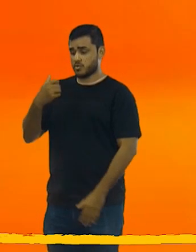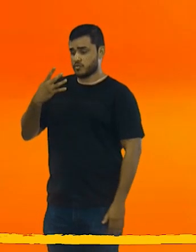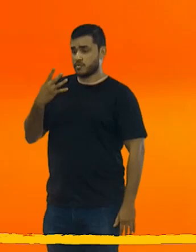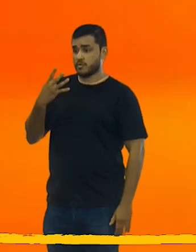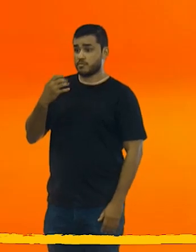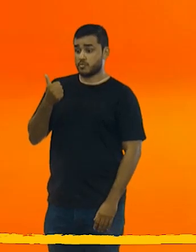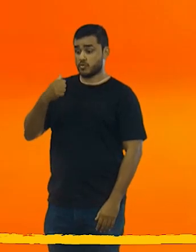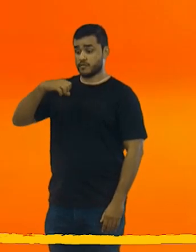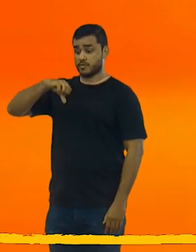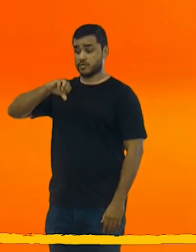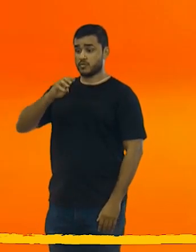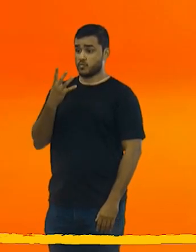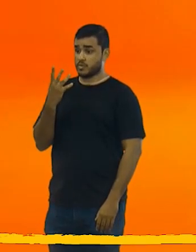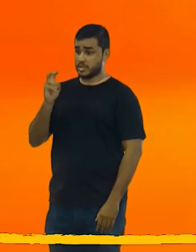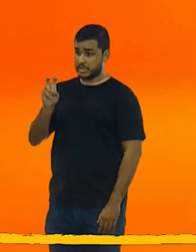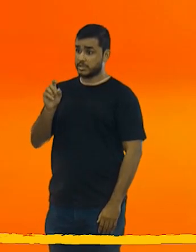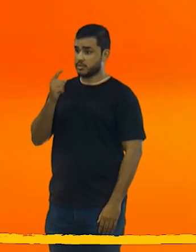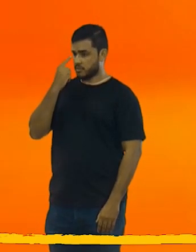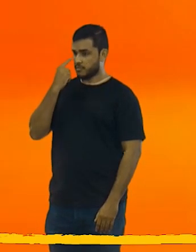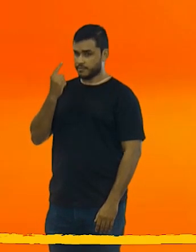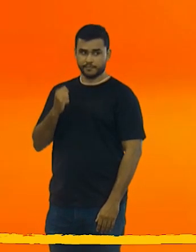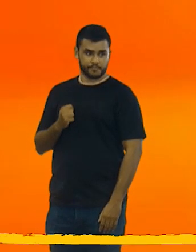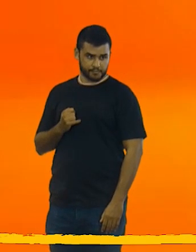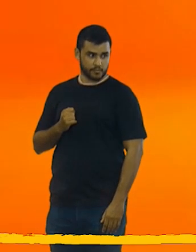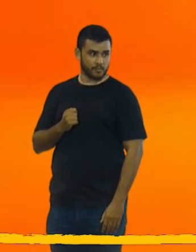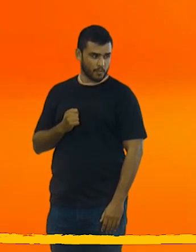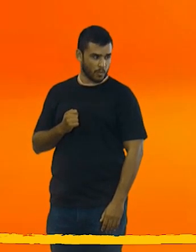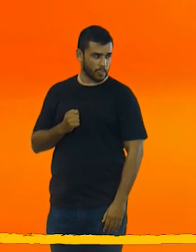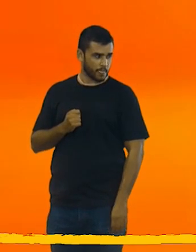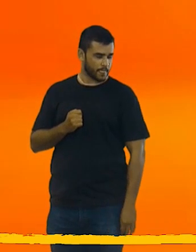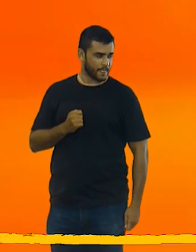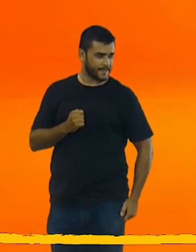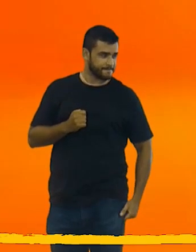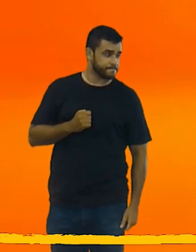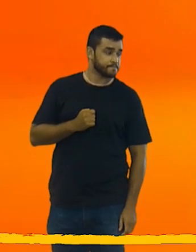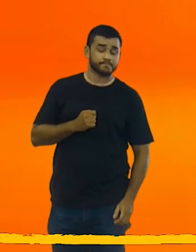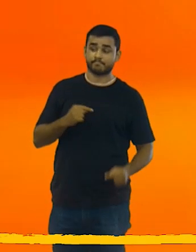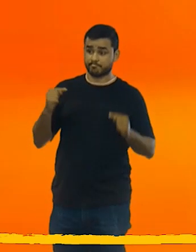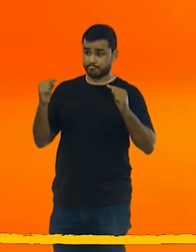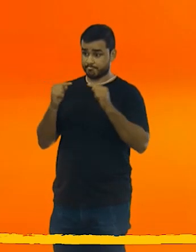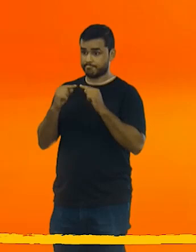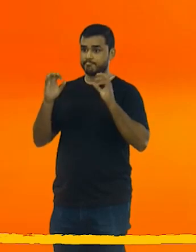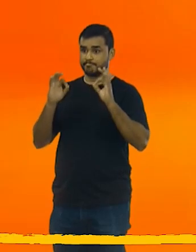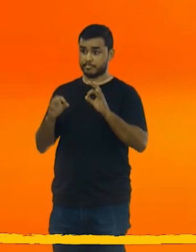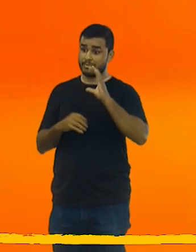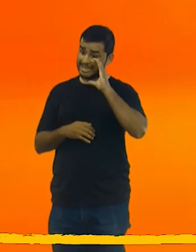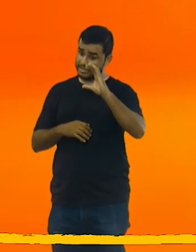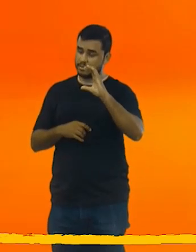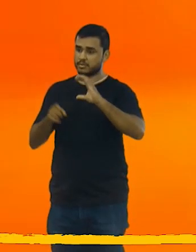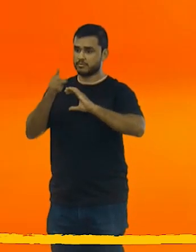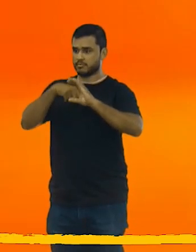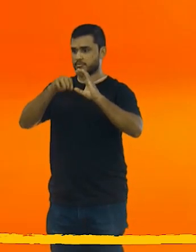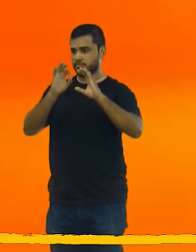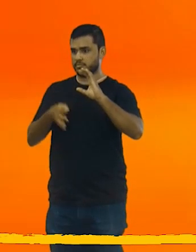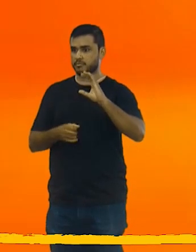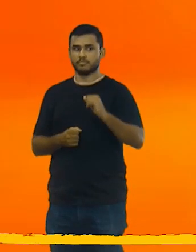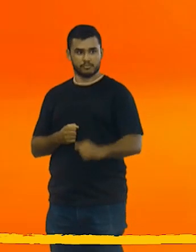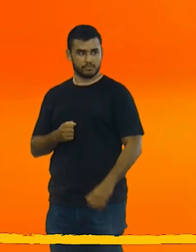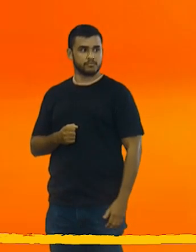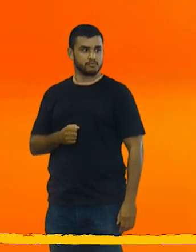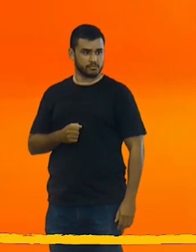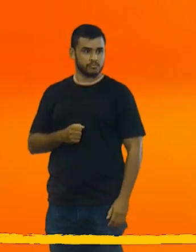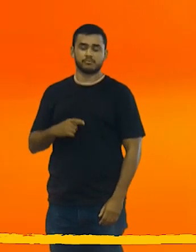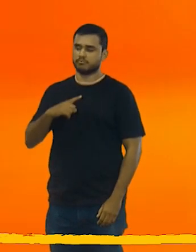universal, e o contemporâneo, que é cômico. Mas o sofrimento regional está no regionalismo de